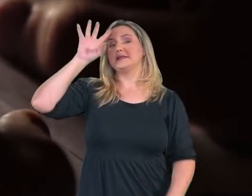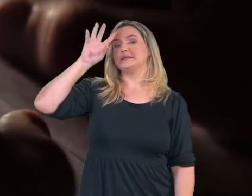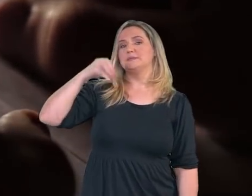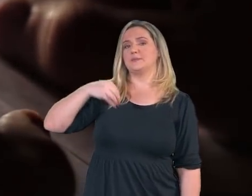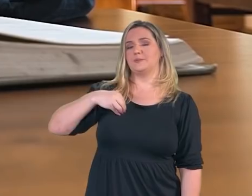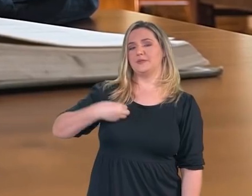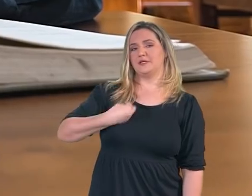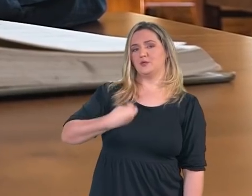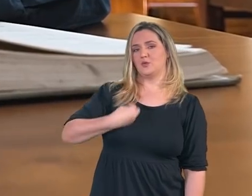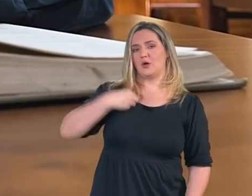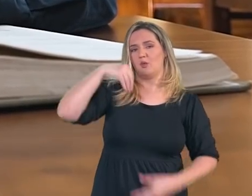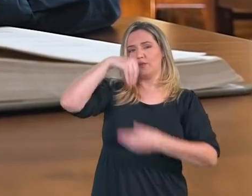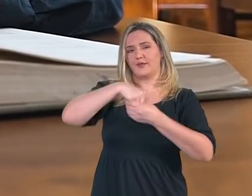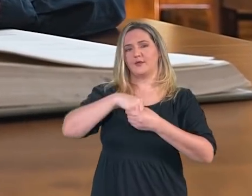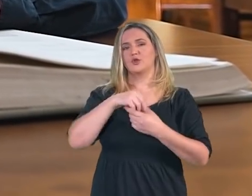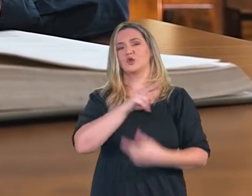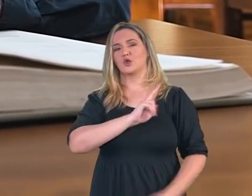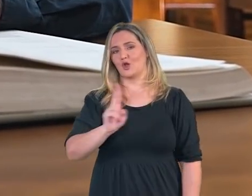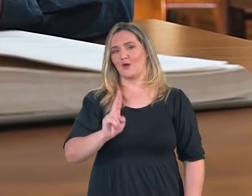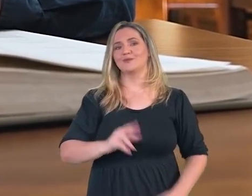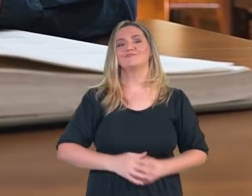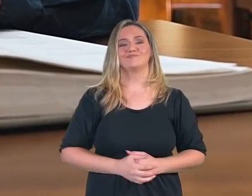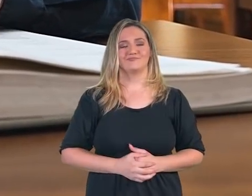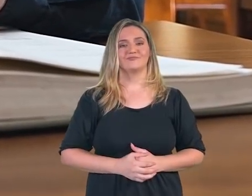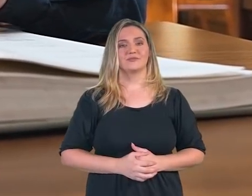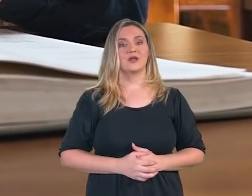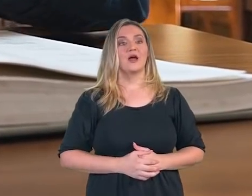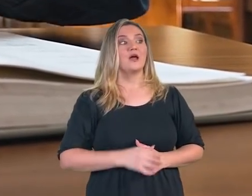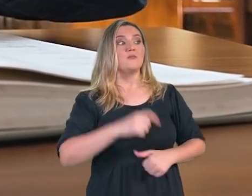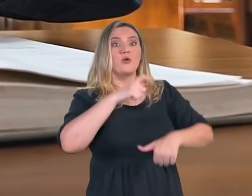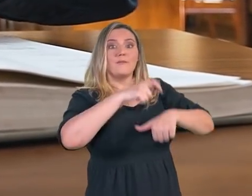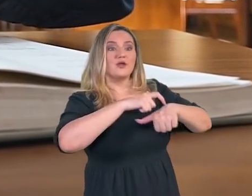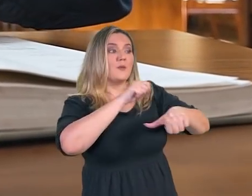de uma pessoa. E ao observar a mudança